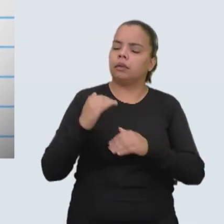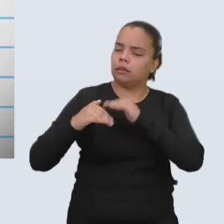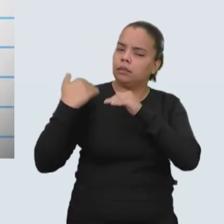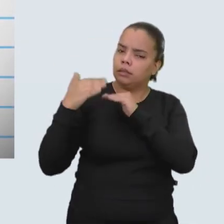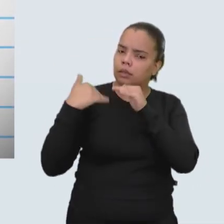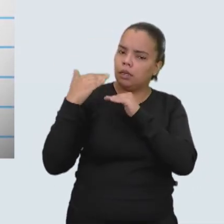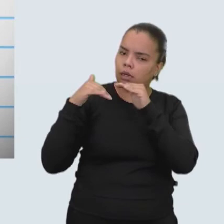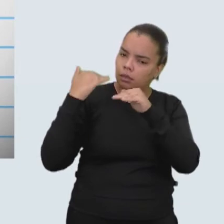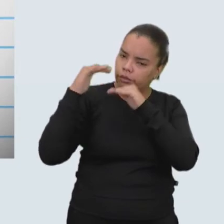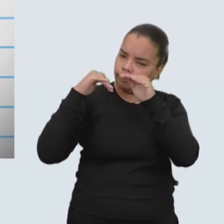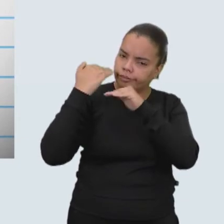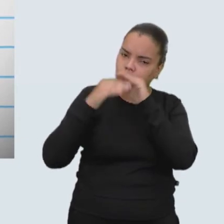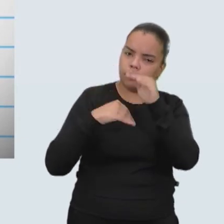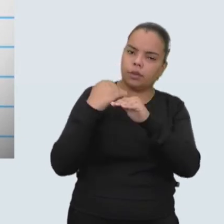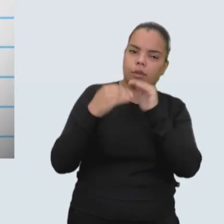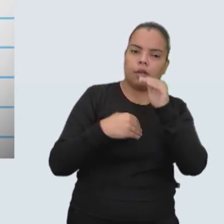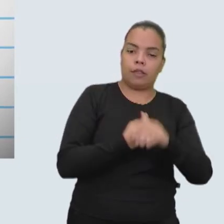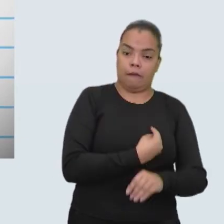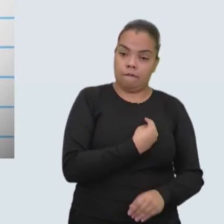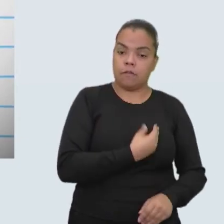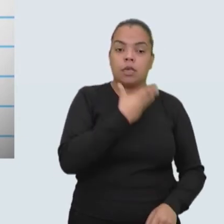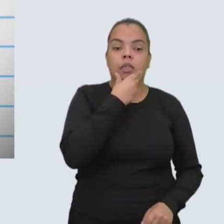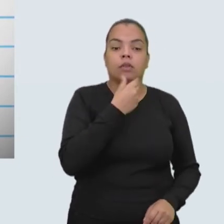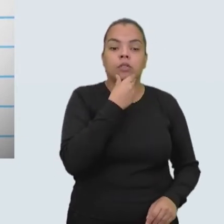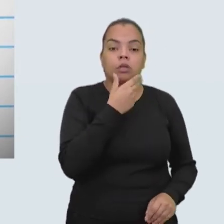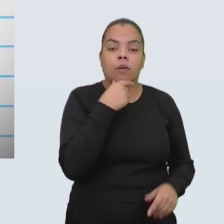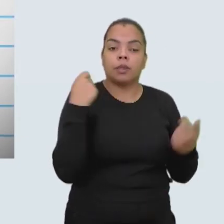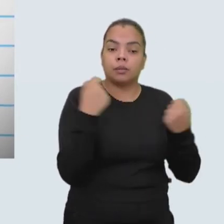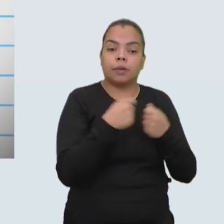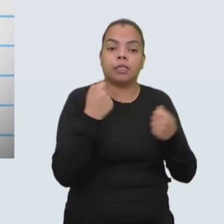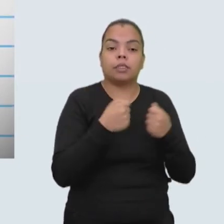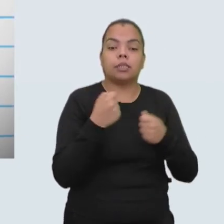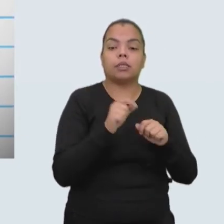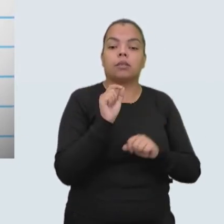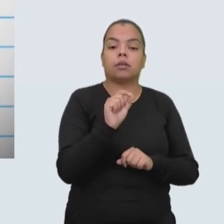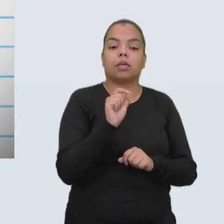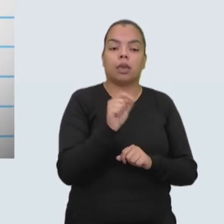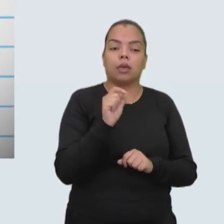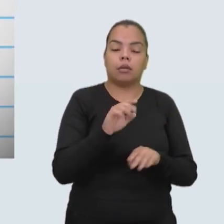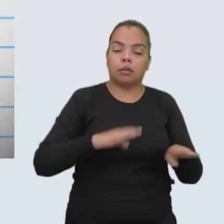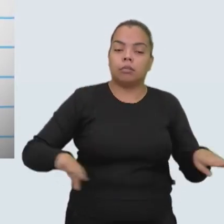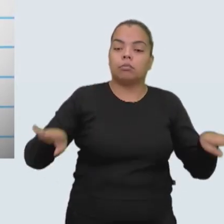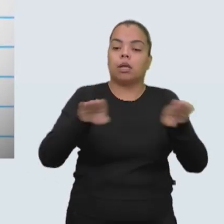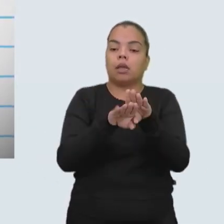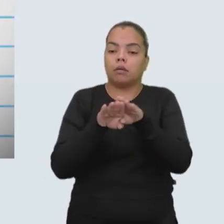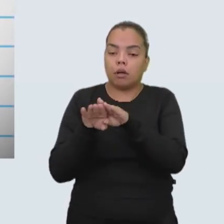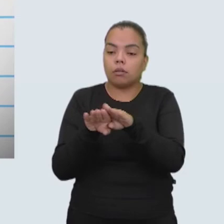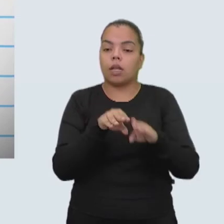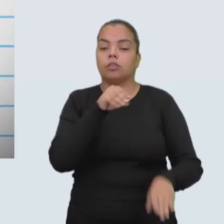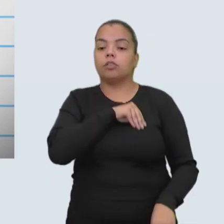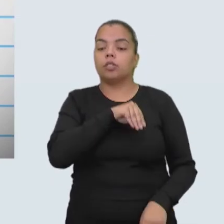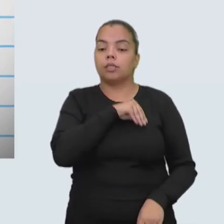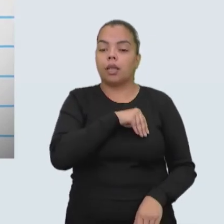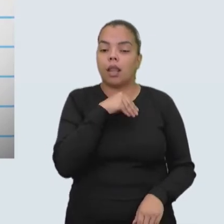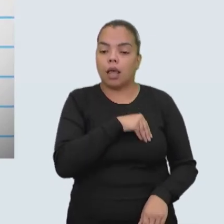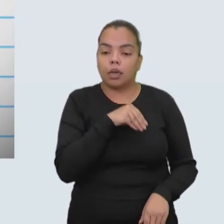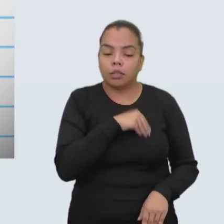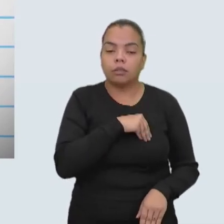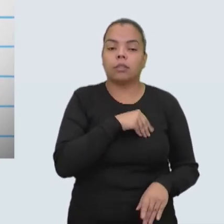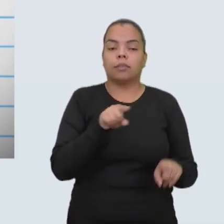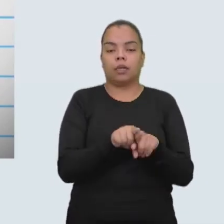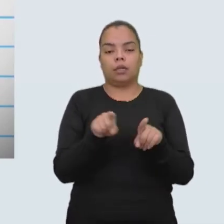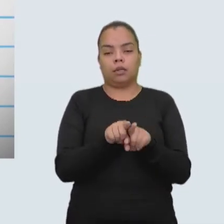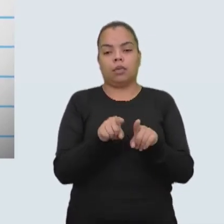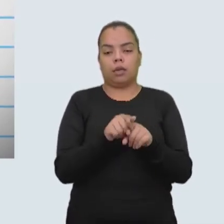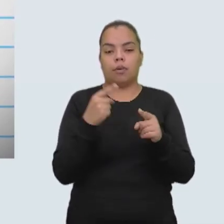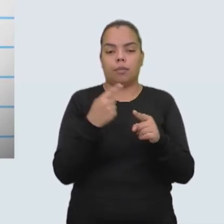vida masculina. Medidas urgentes precisam ser tomadas para equiparar o salário de homens e mulheres. Pois é para isso mesmo que as pesquisas